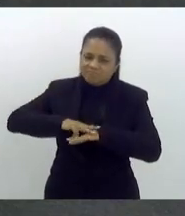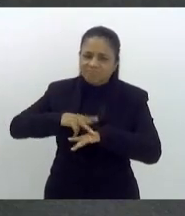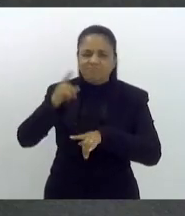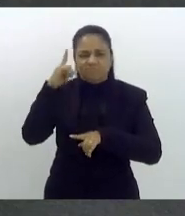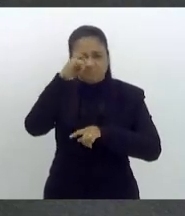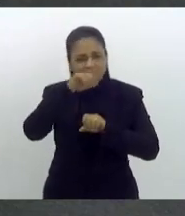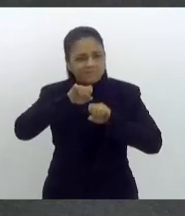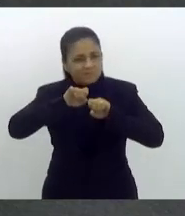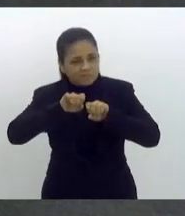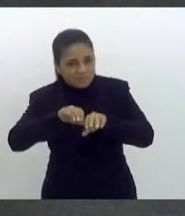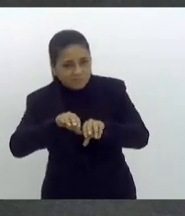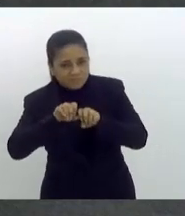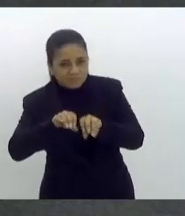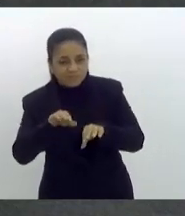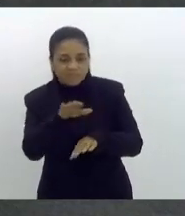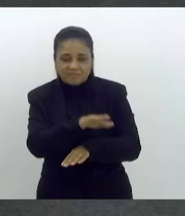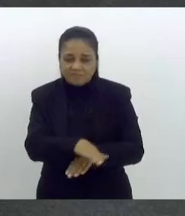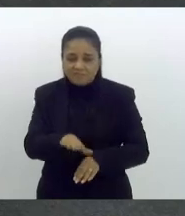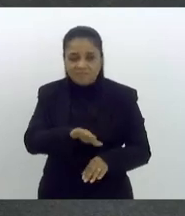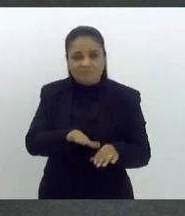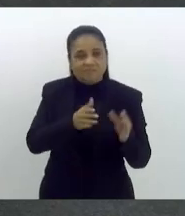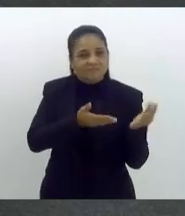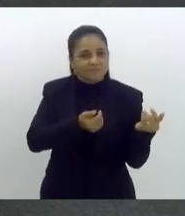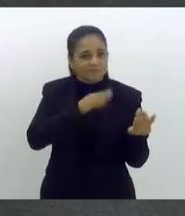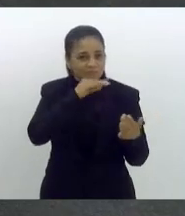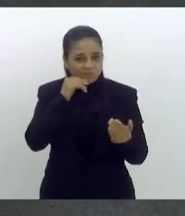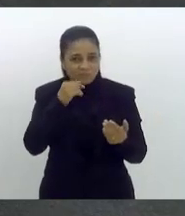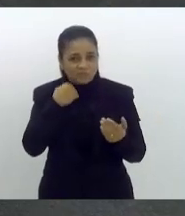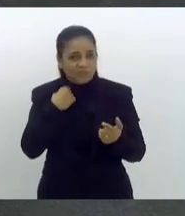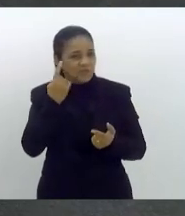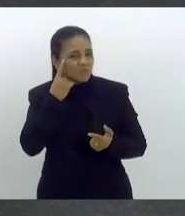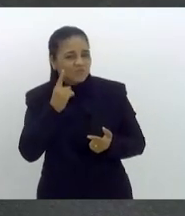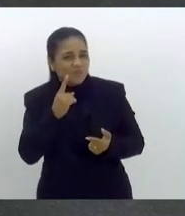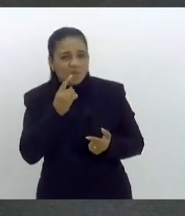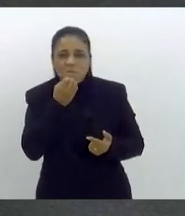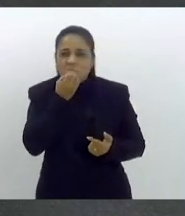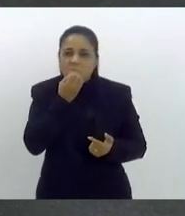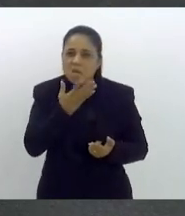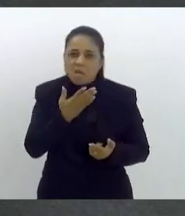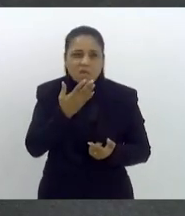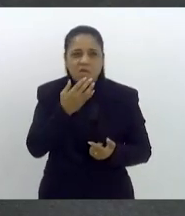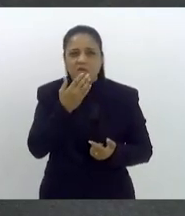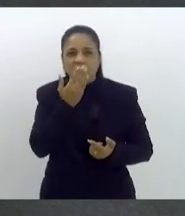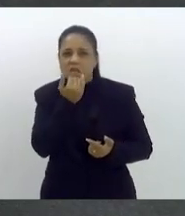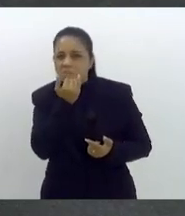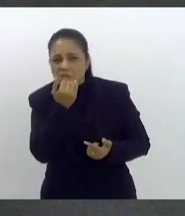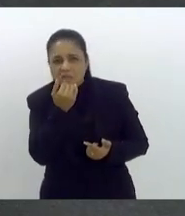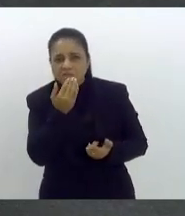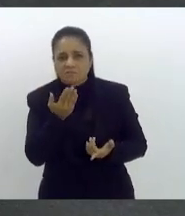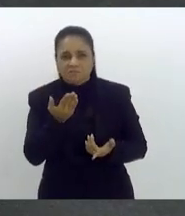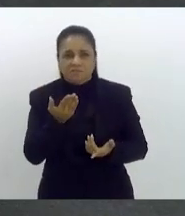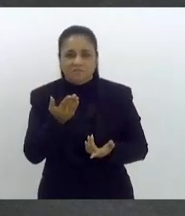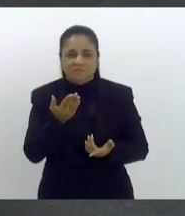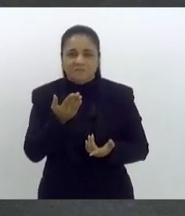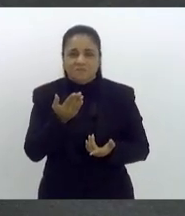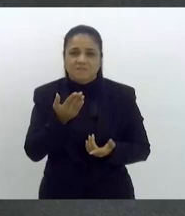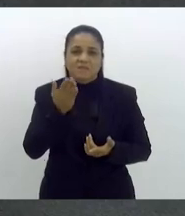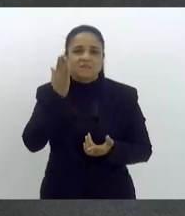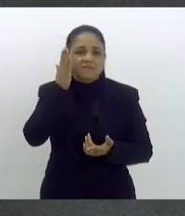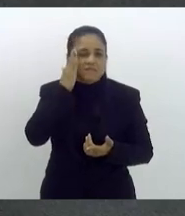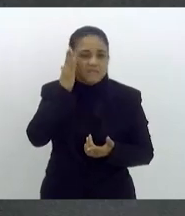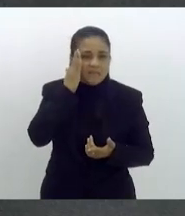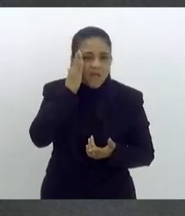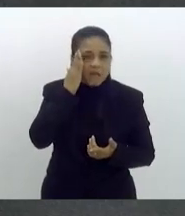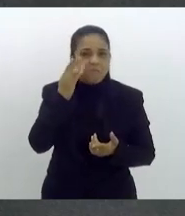é crianças e jovens que não estão bem alimentados então se a gente sabe que a gente precisa